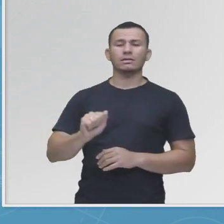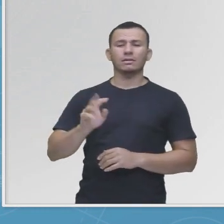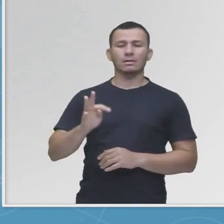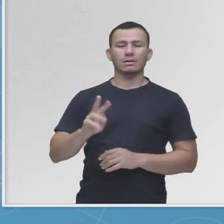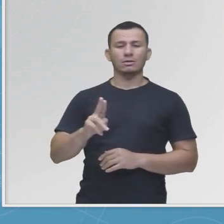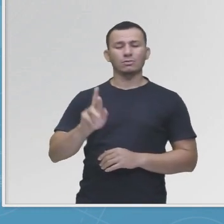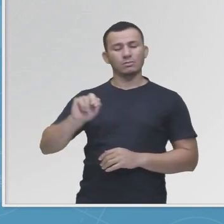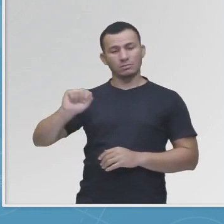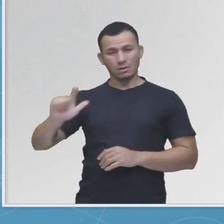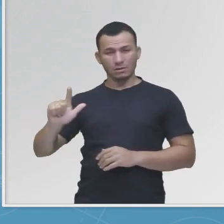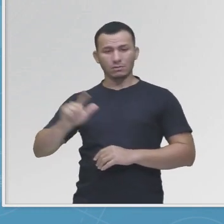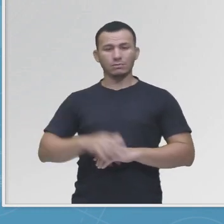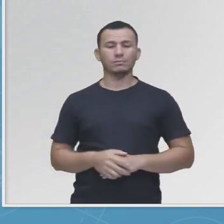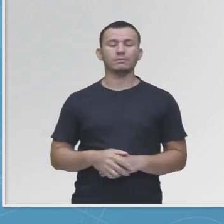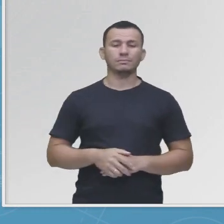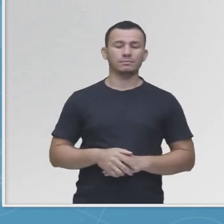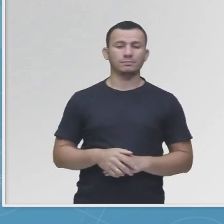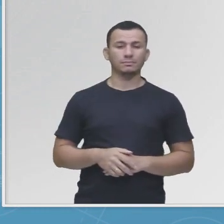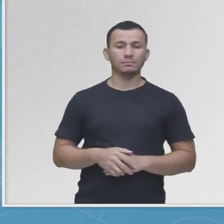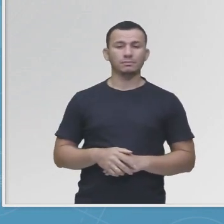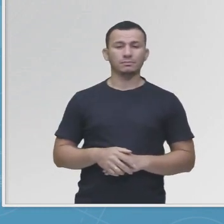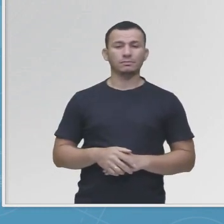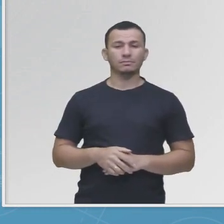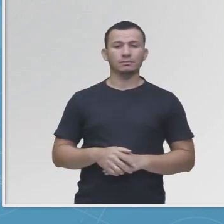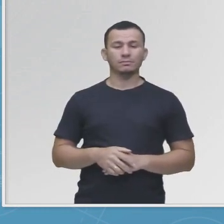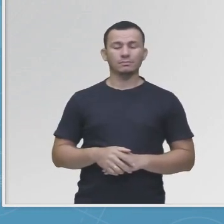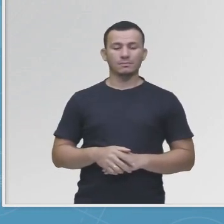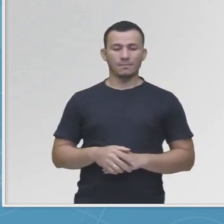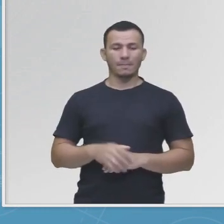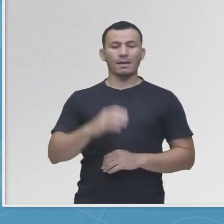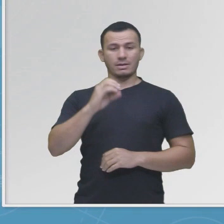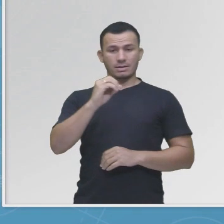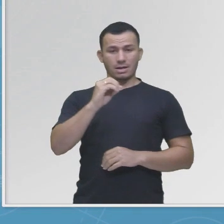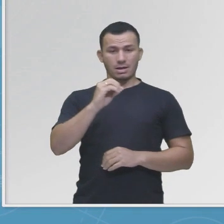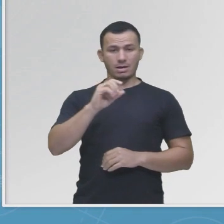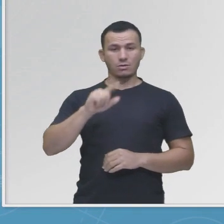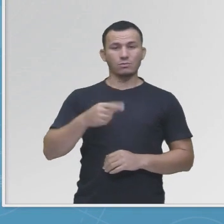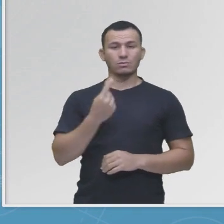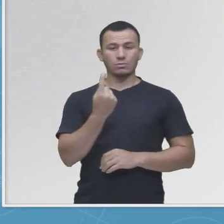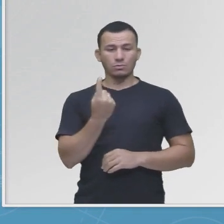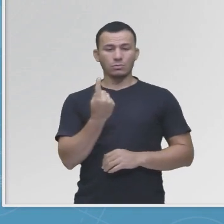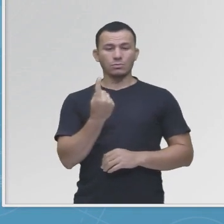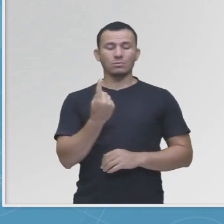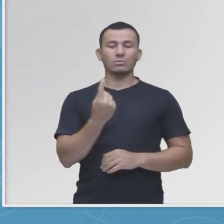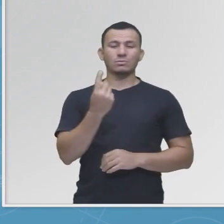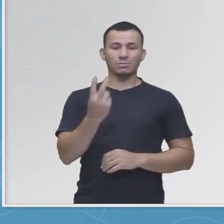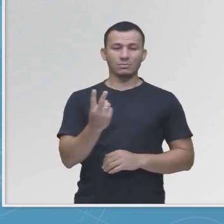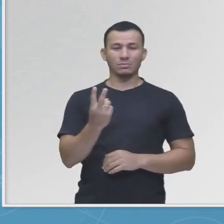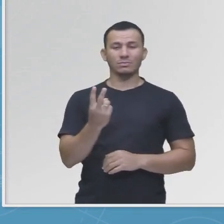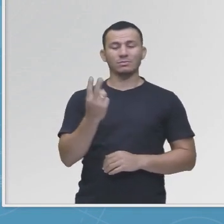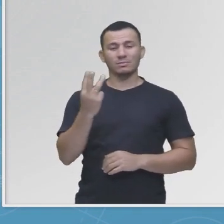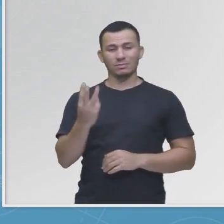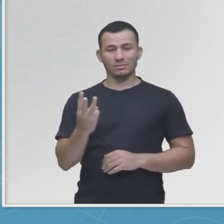1, 0, 1, 2, 3, 4,